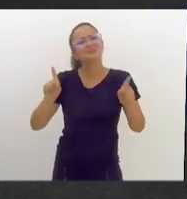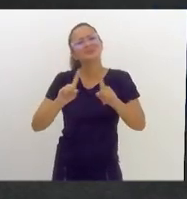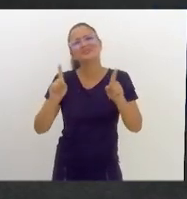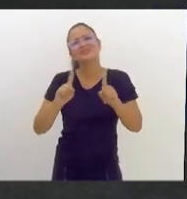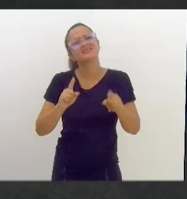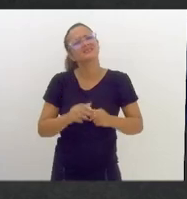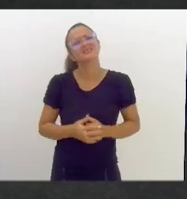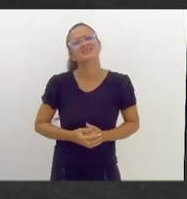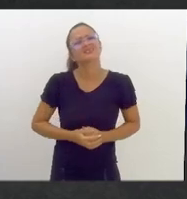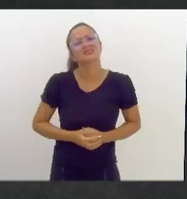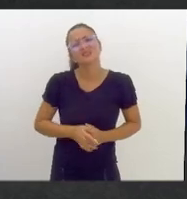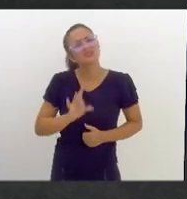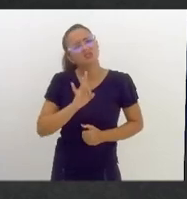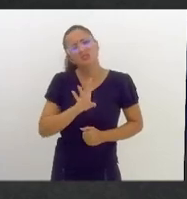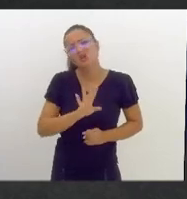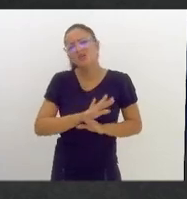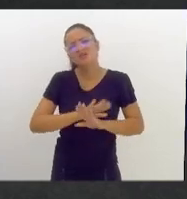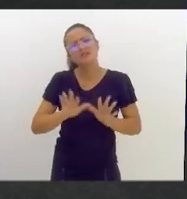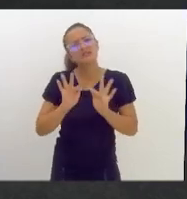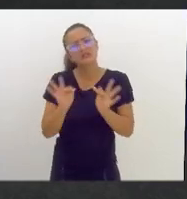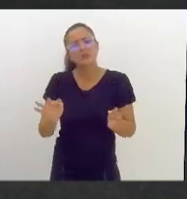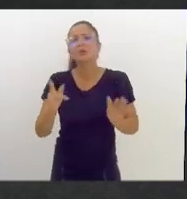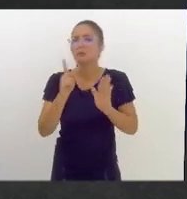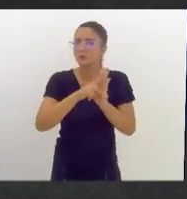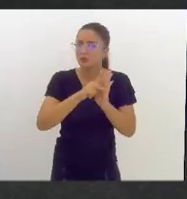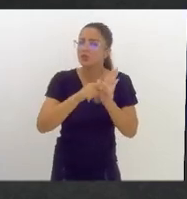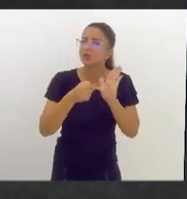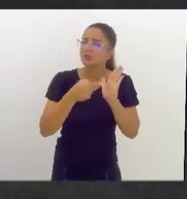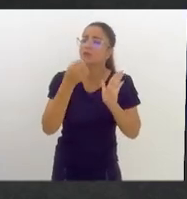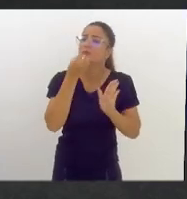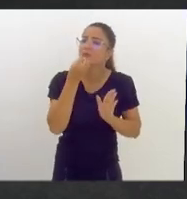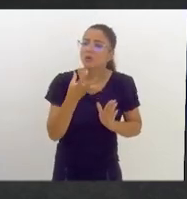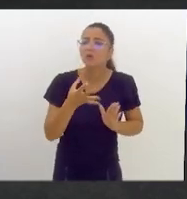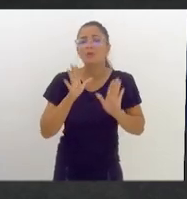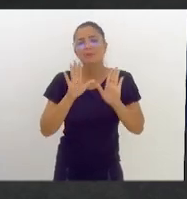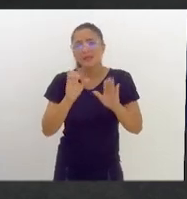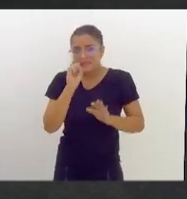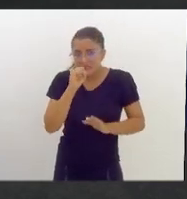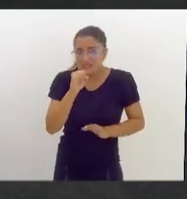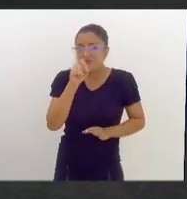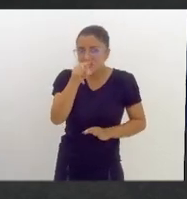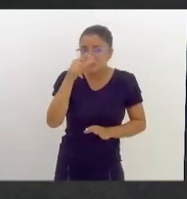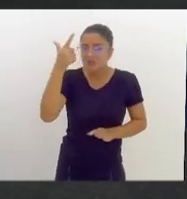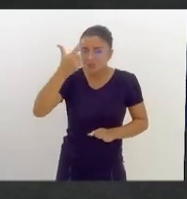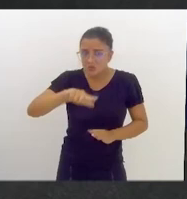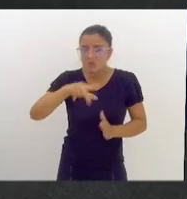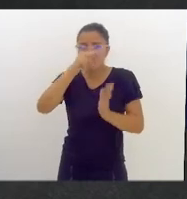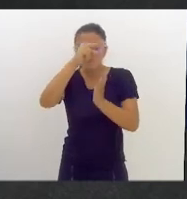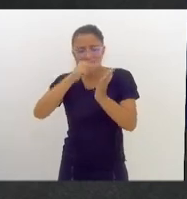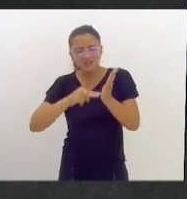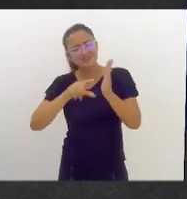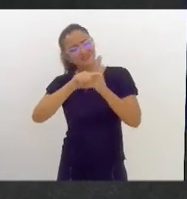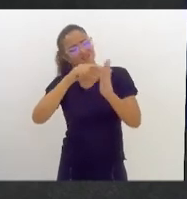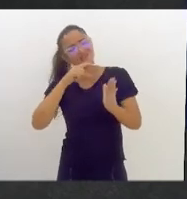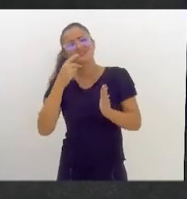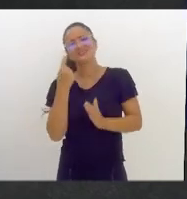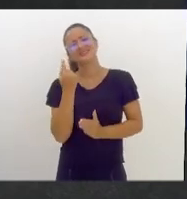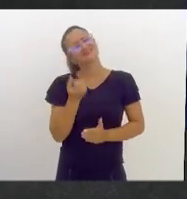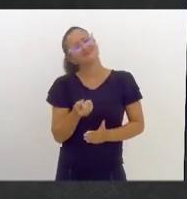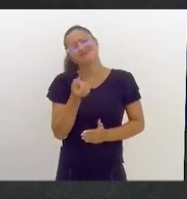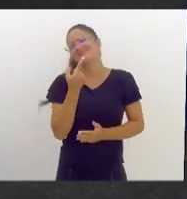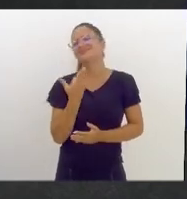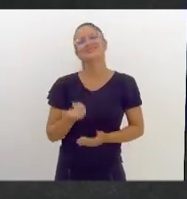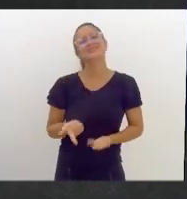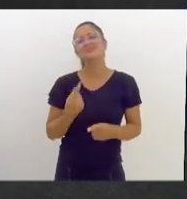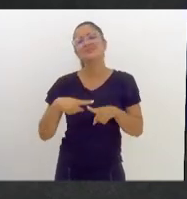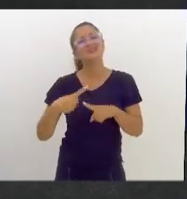lugar. Foi só isso, eu acho que o projeto é bom, mas se a senhora reler, esse parágrafo, assim, eu acho que ele não é necessário, porque